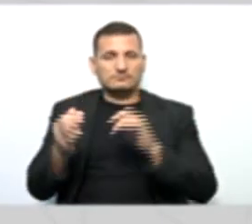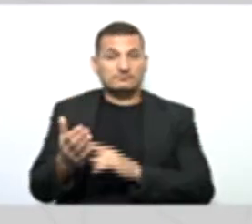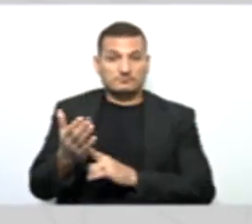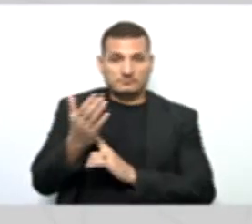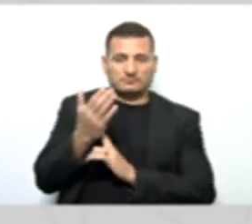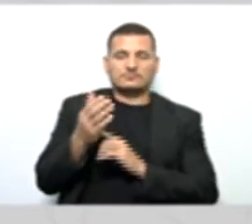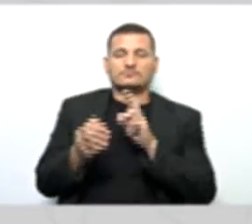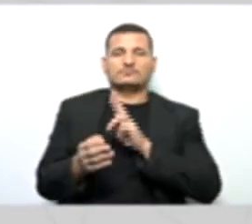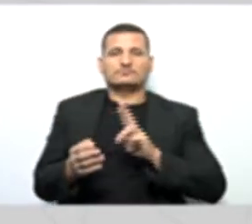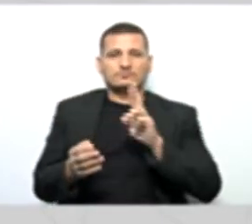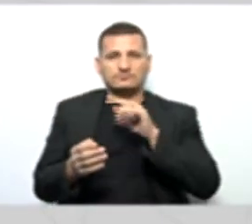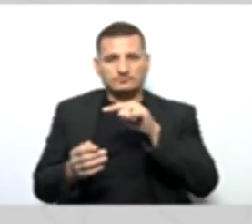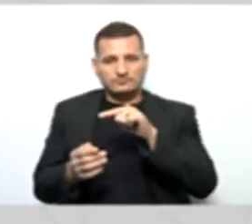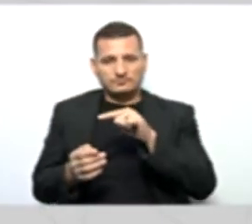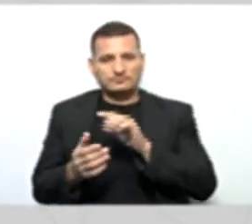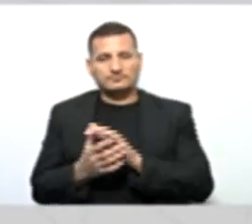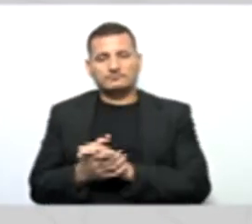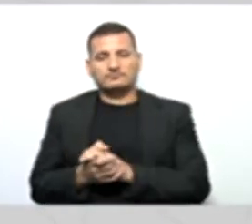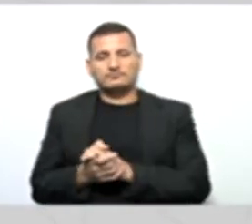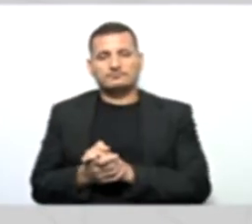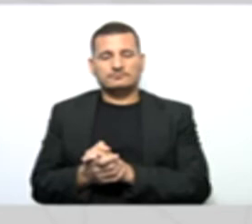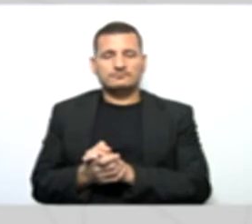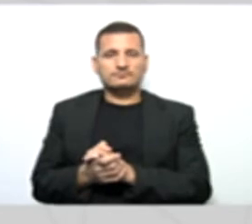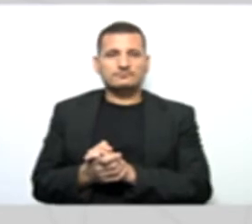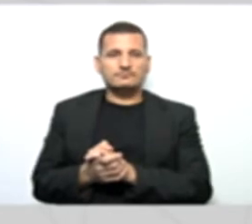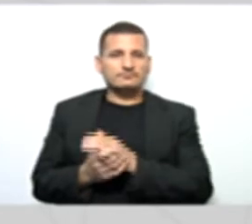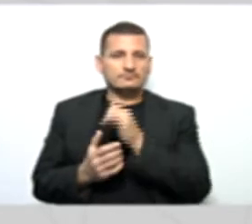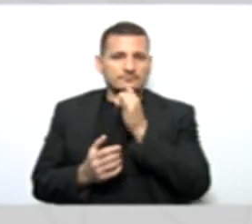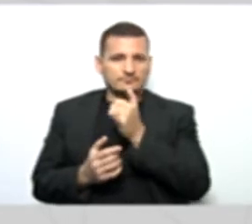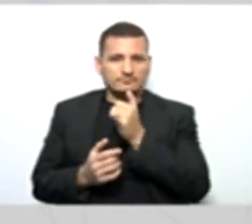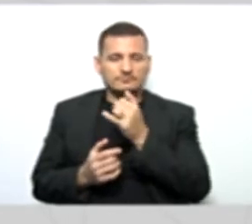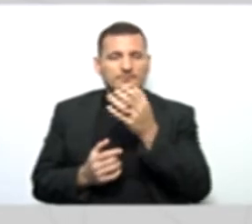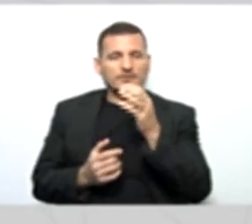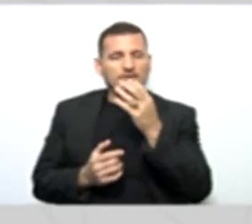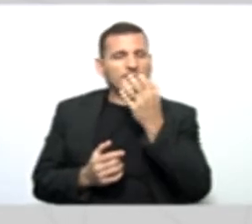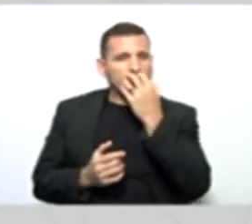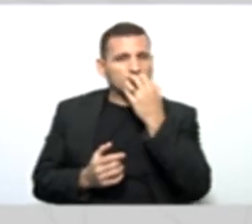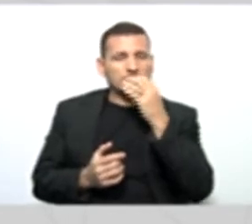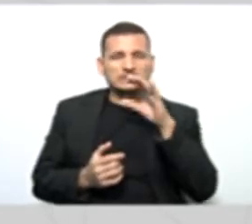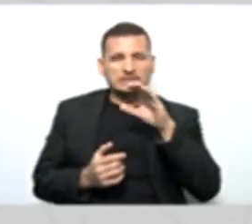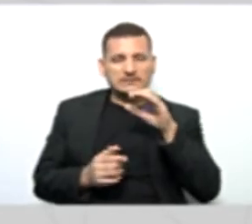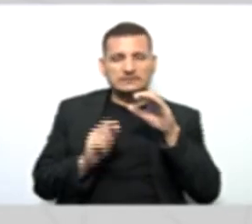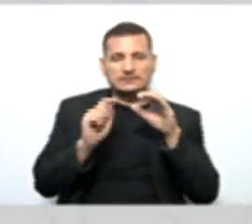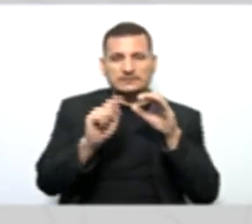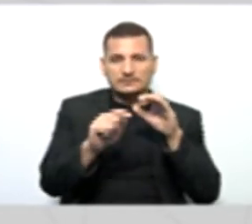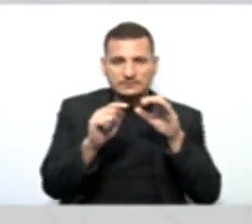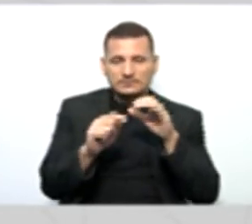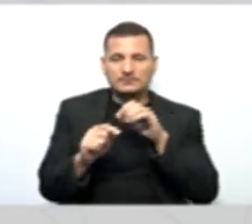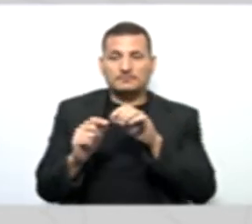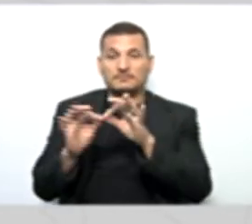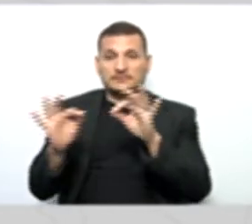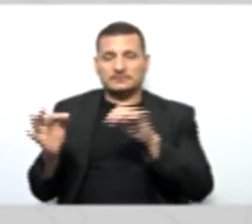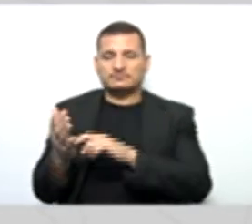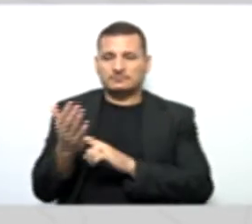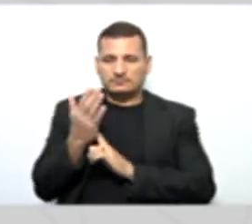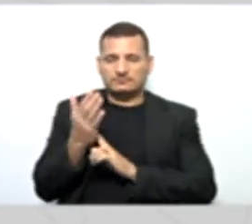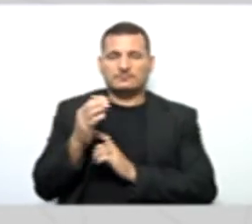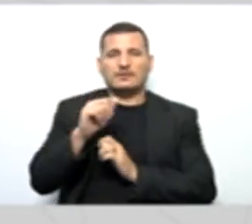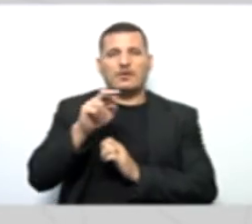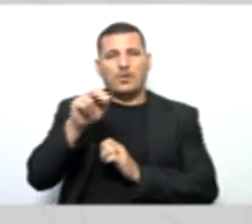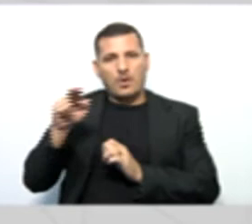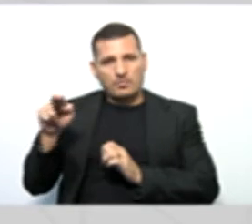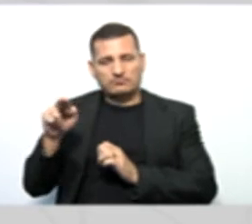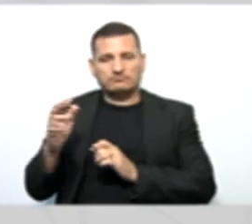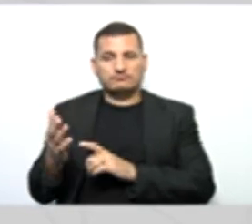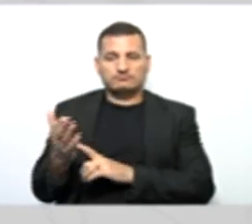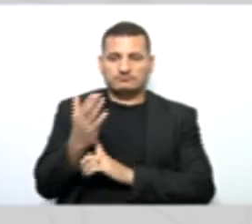na tela. Quando ele acionar o comportamento latir do objeto cachorro, vai aparecer uma mensagem como se o cachorro estivesse